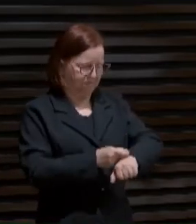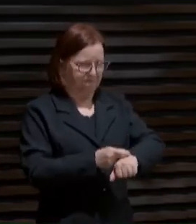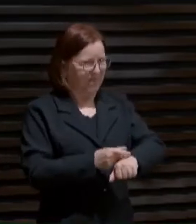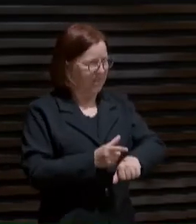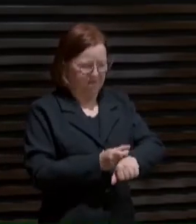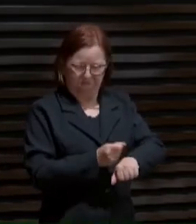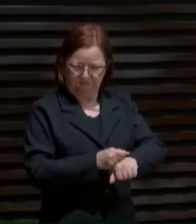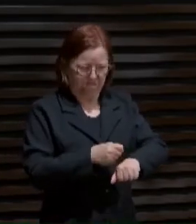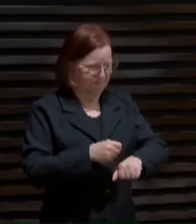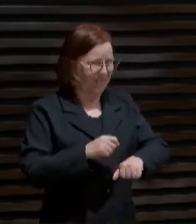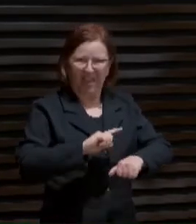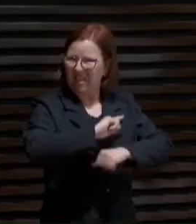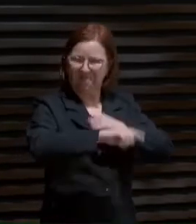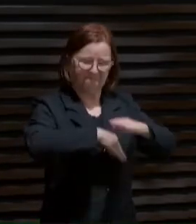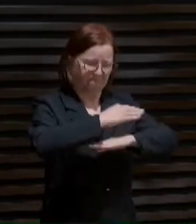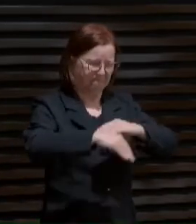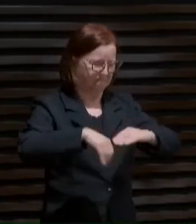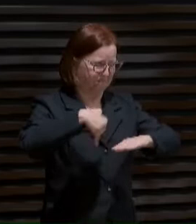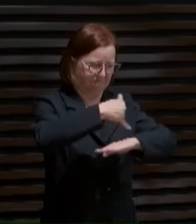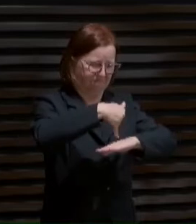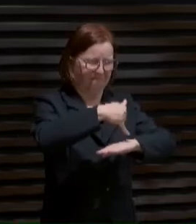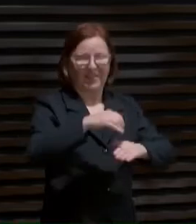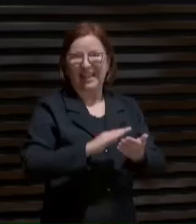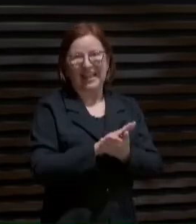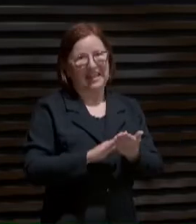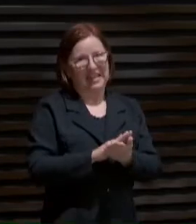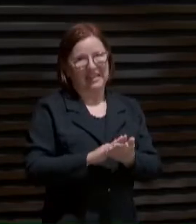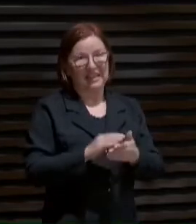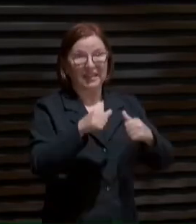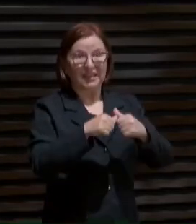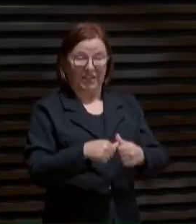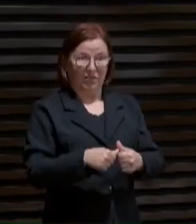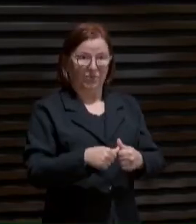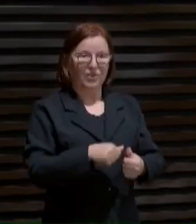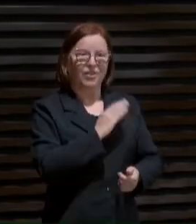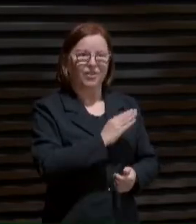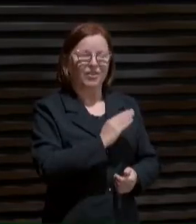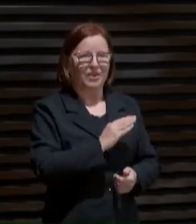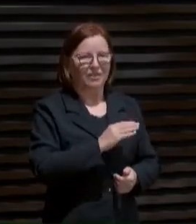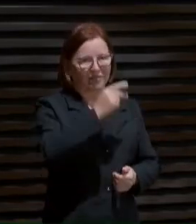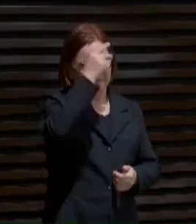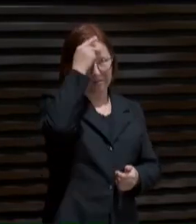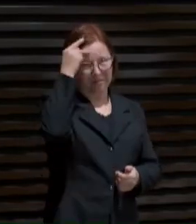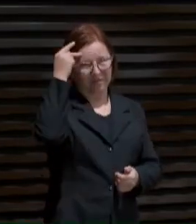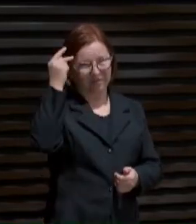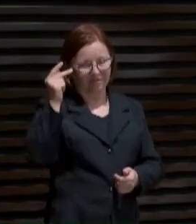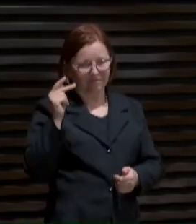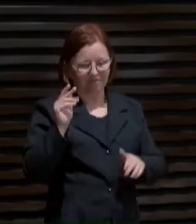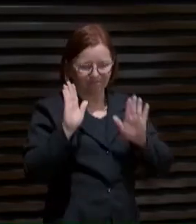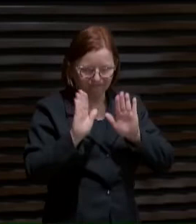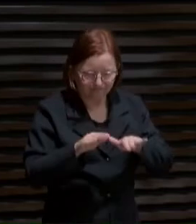atadas nem amolecidas com óleo e seu coração do ser humano no coração idólatra um